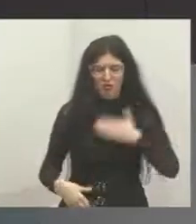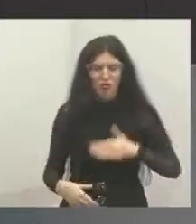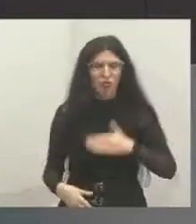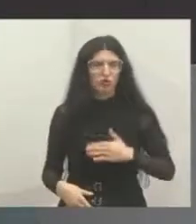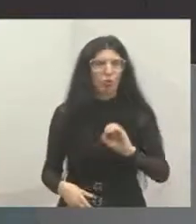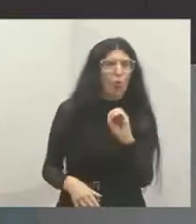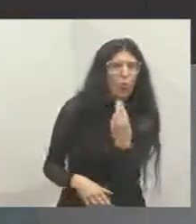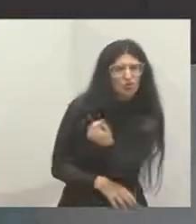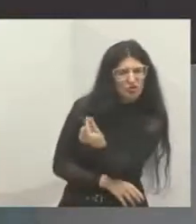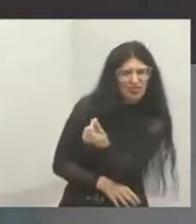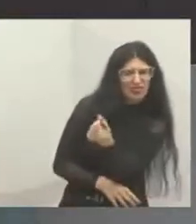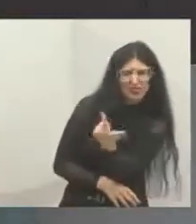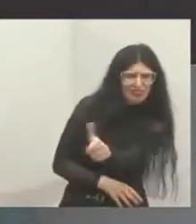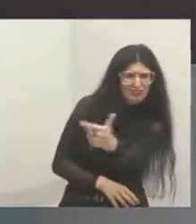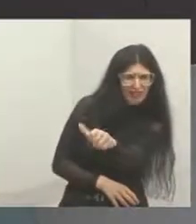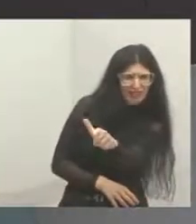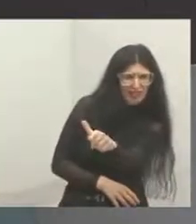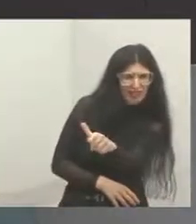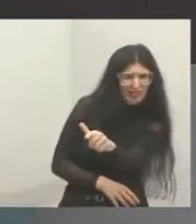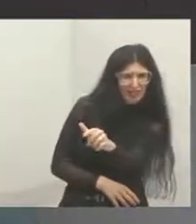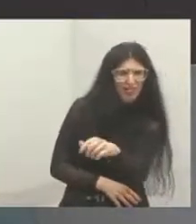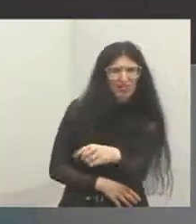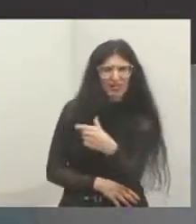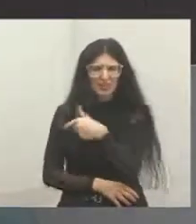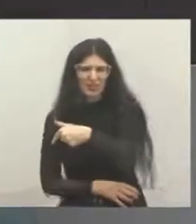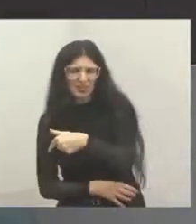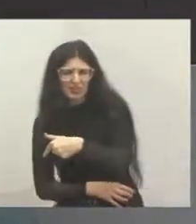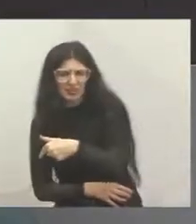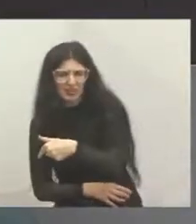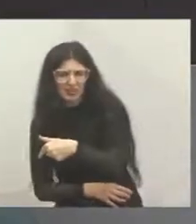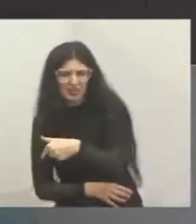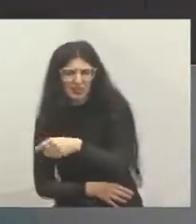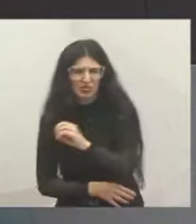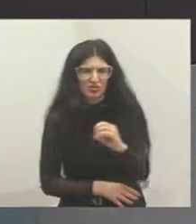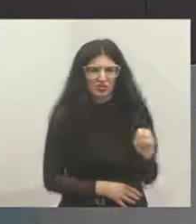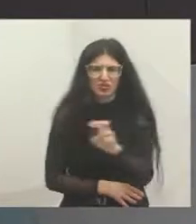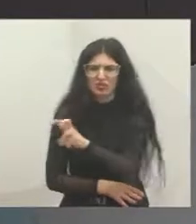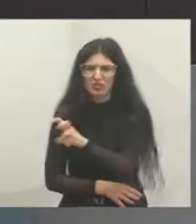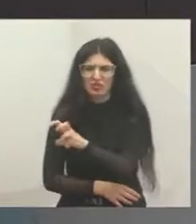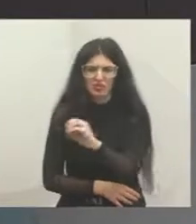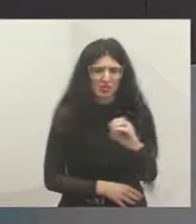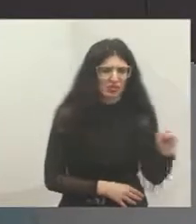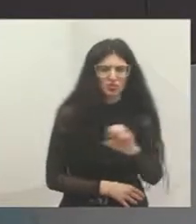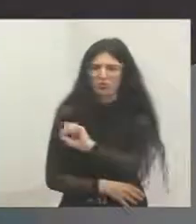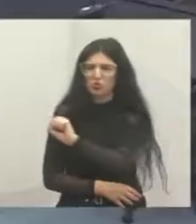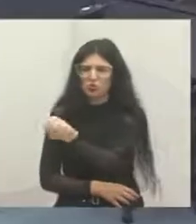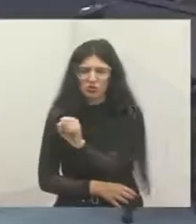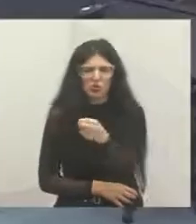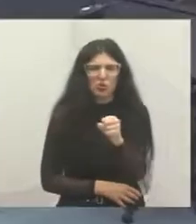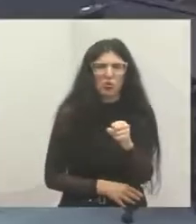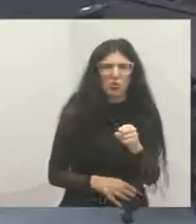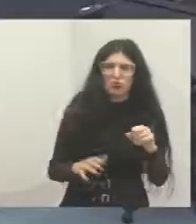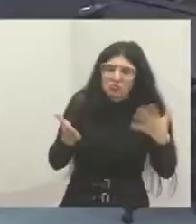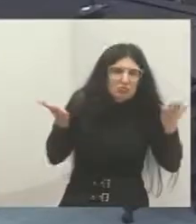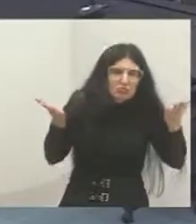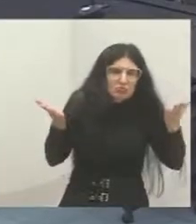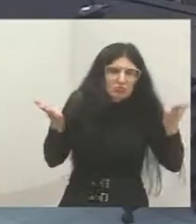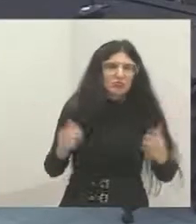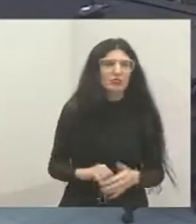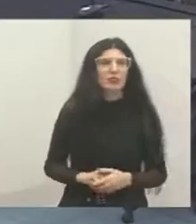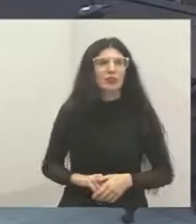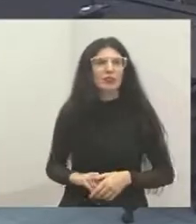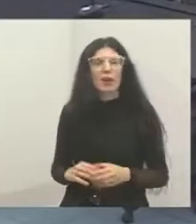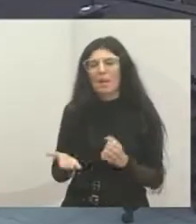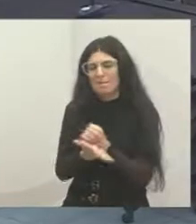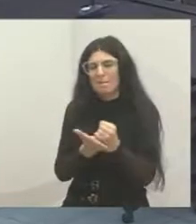capital, né? 700, 588. Então, fiz uma continha básica